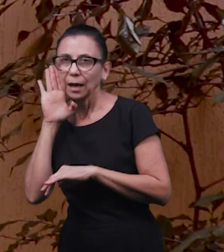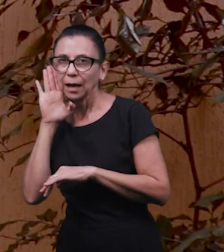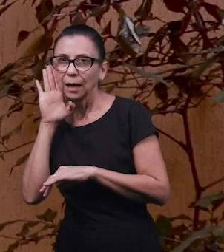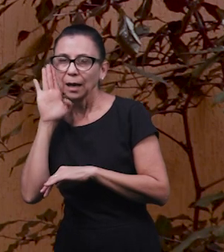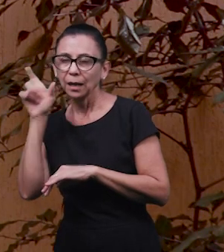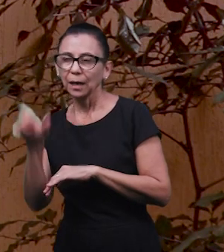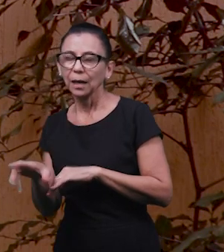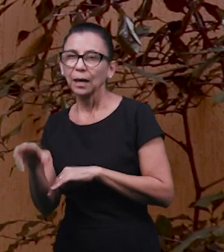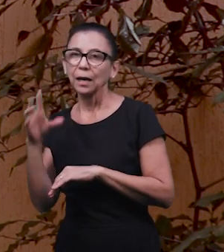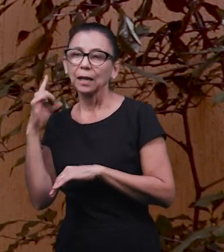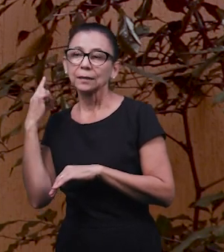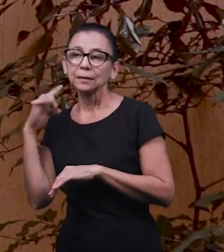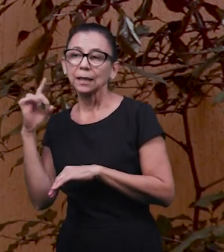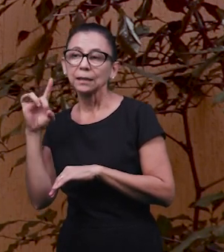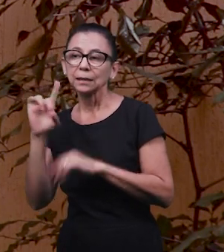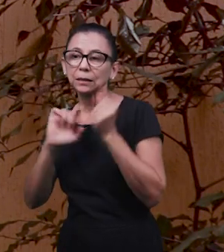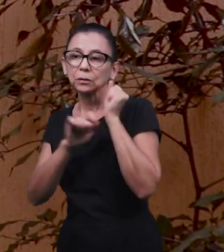vitorioso.